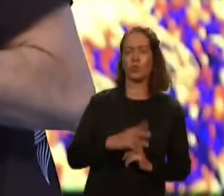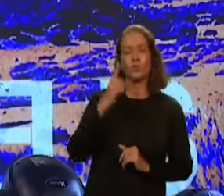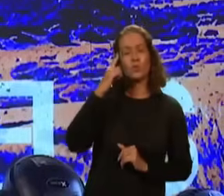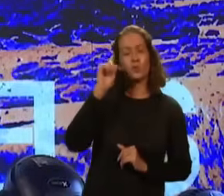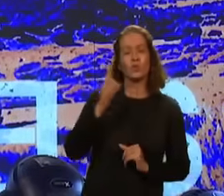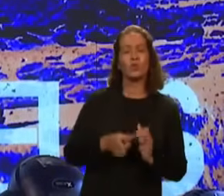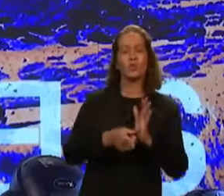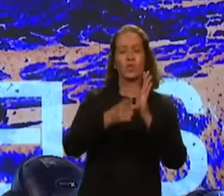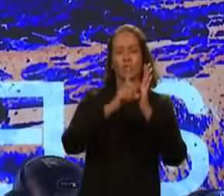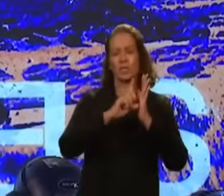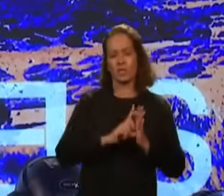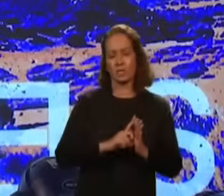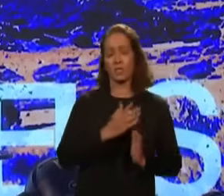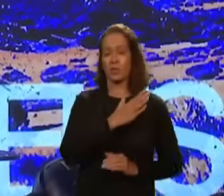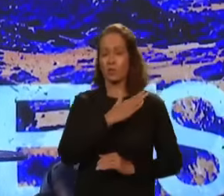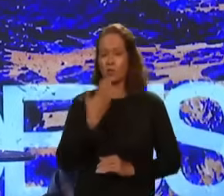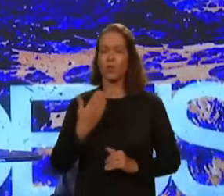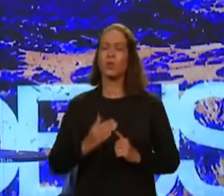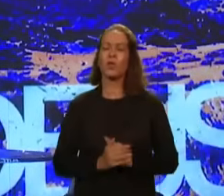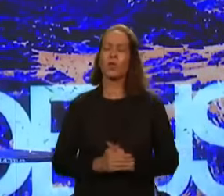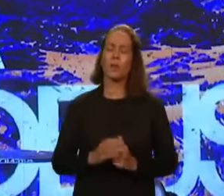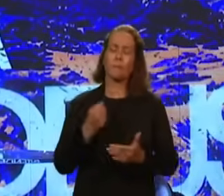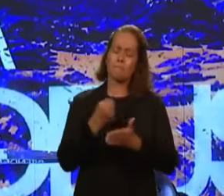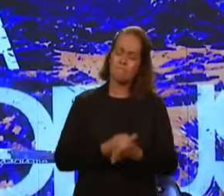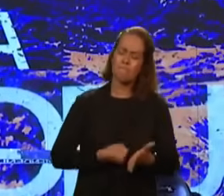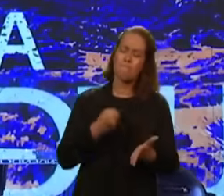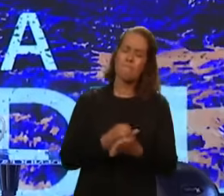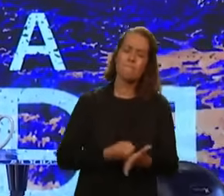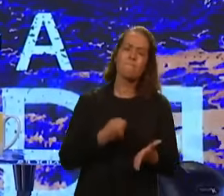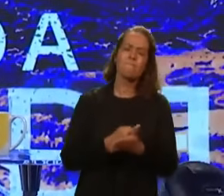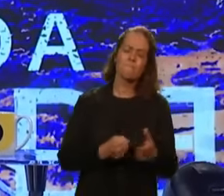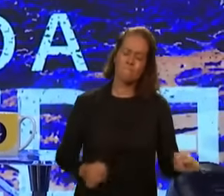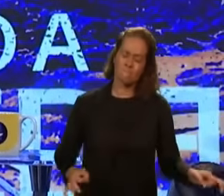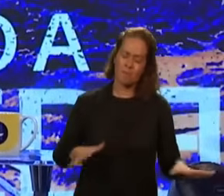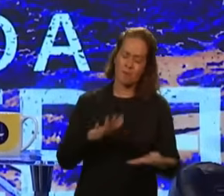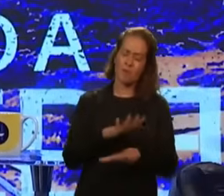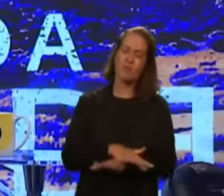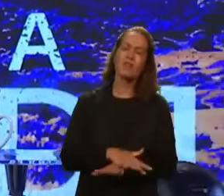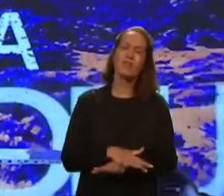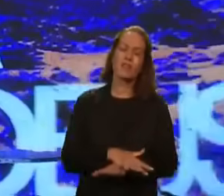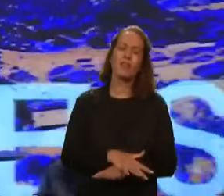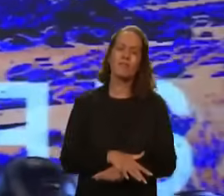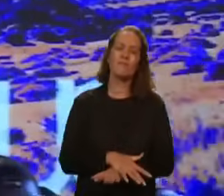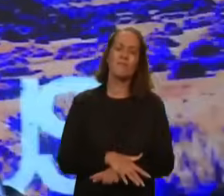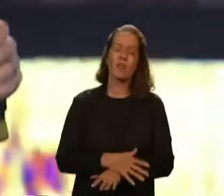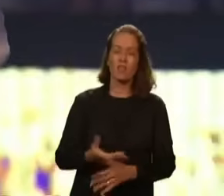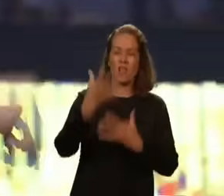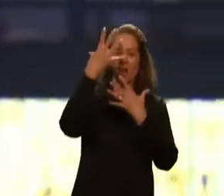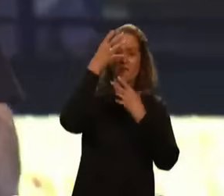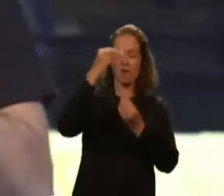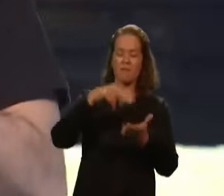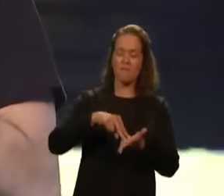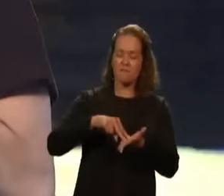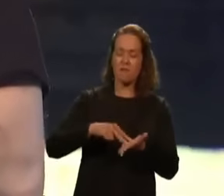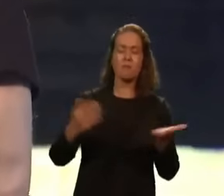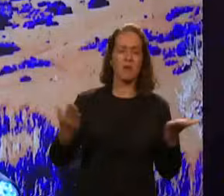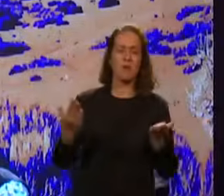seguinte frase: combati o bom combate, terminei minha corrida, guardei a fé, chupa a capeta, e agora eu vou morrer.